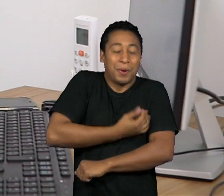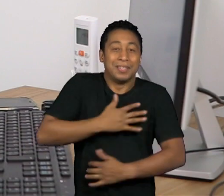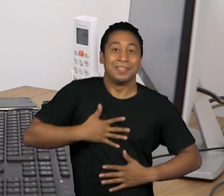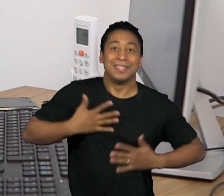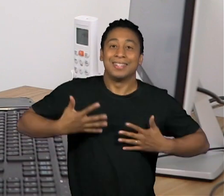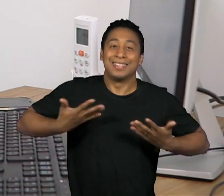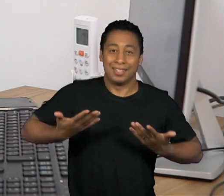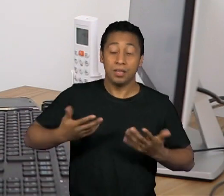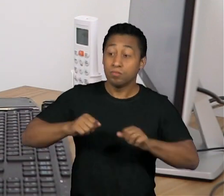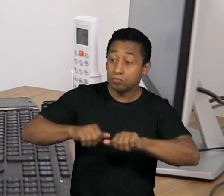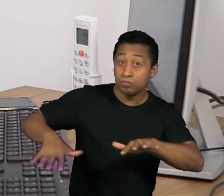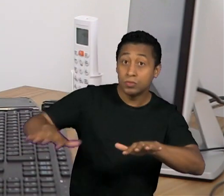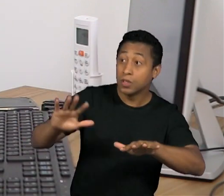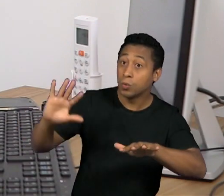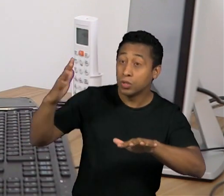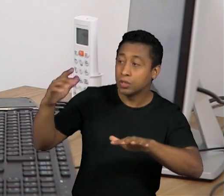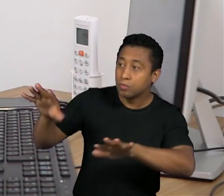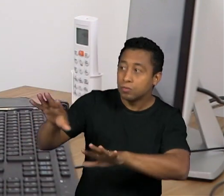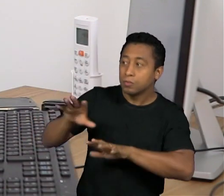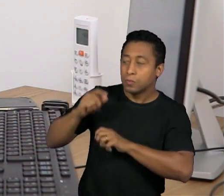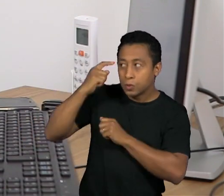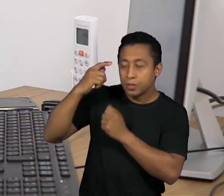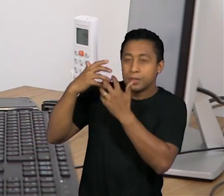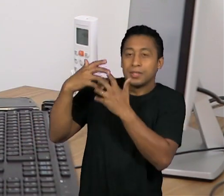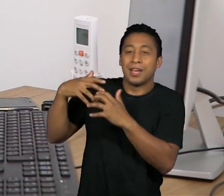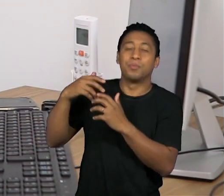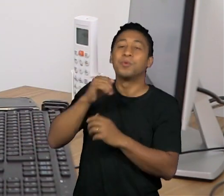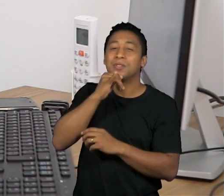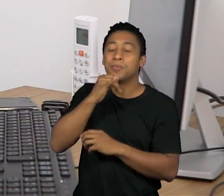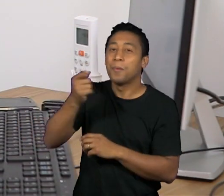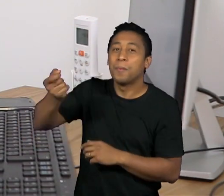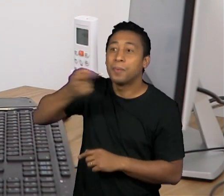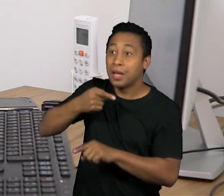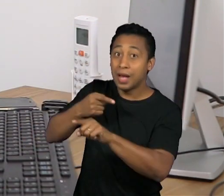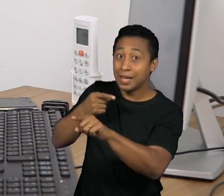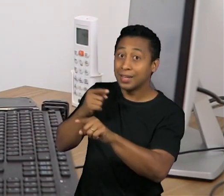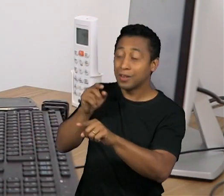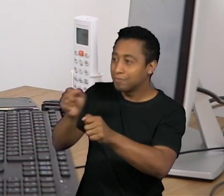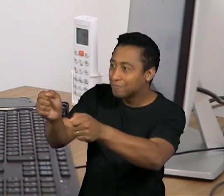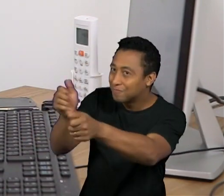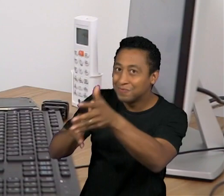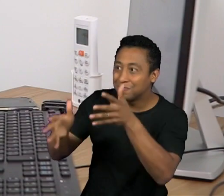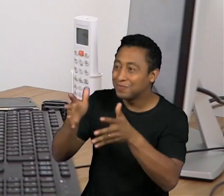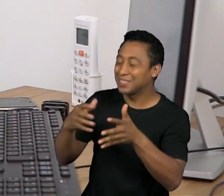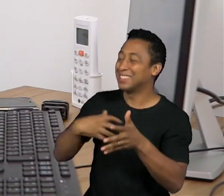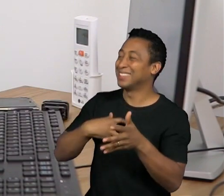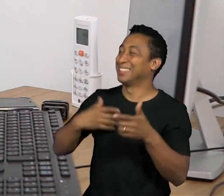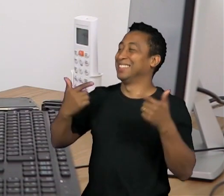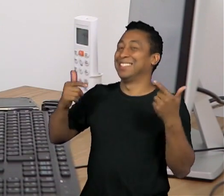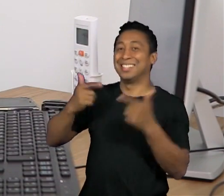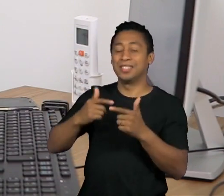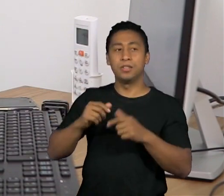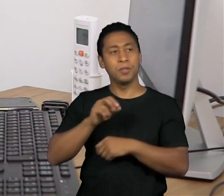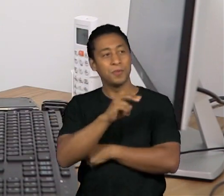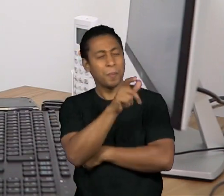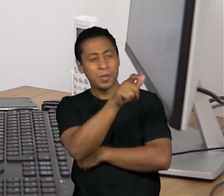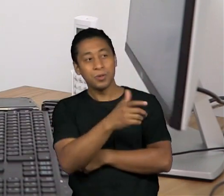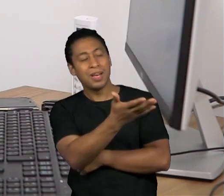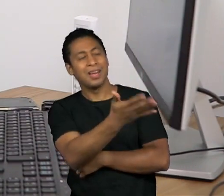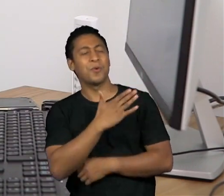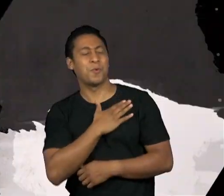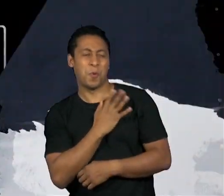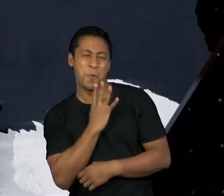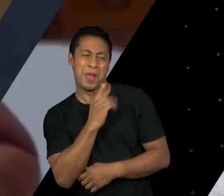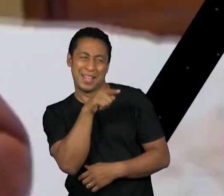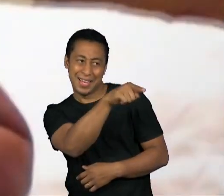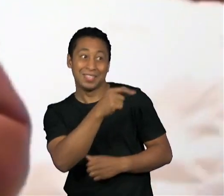está acontecendo ali no cérebro. Então quando você ouve uma piada e você sorri, quando você vê uma pessoa que é familiar, você